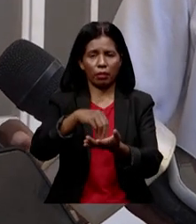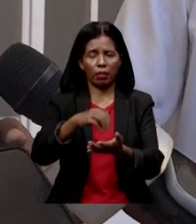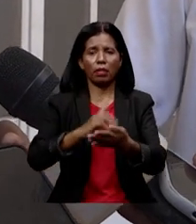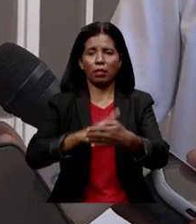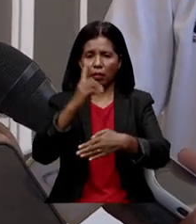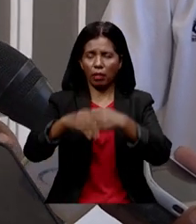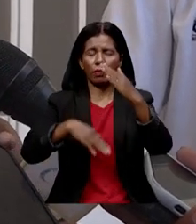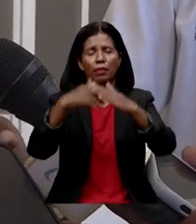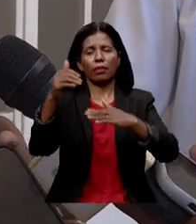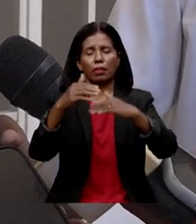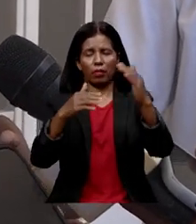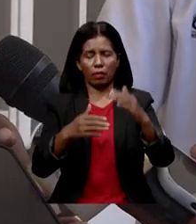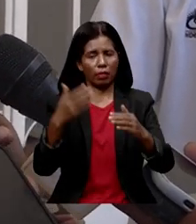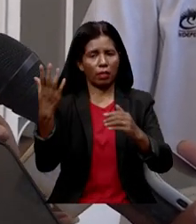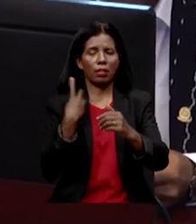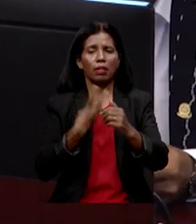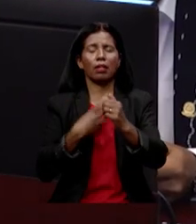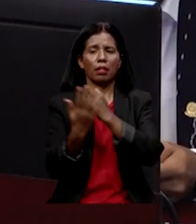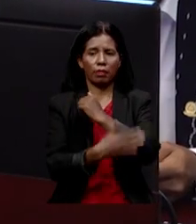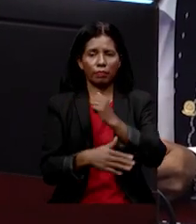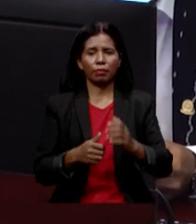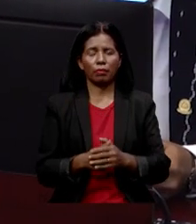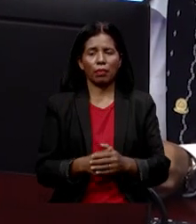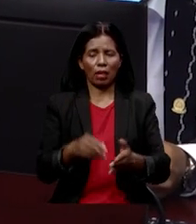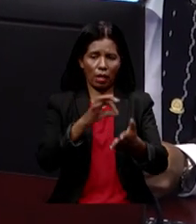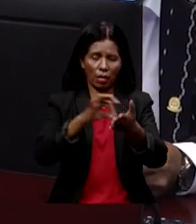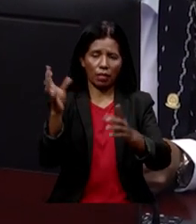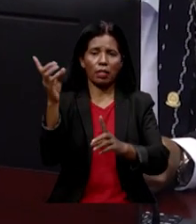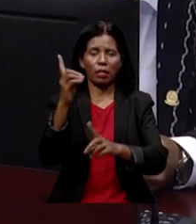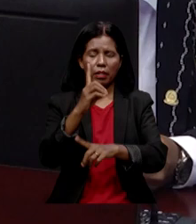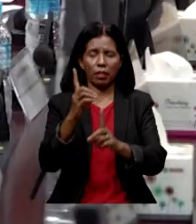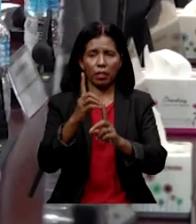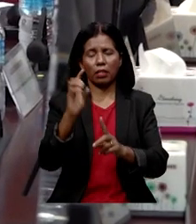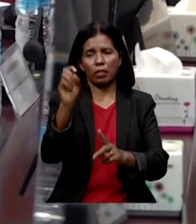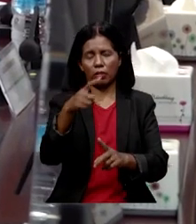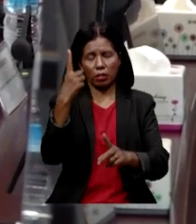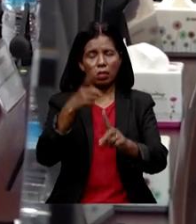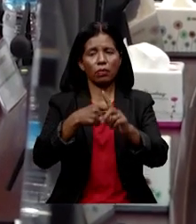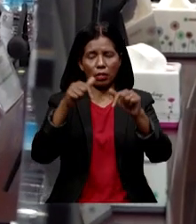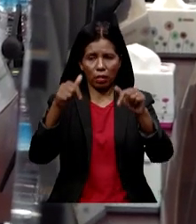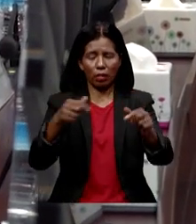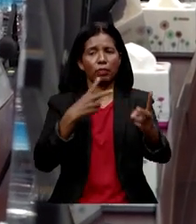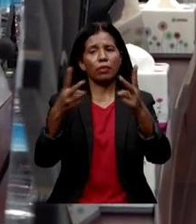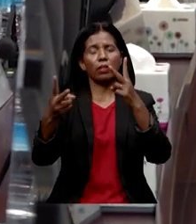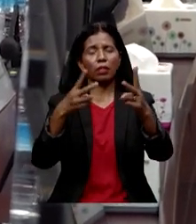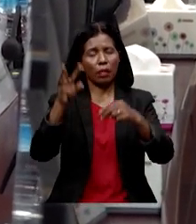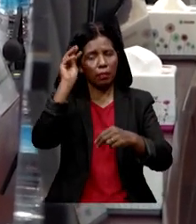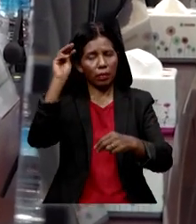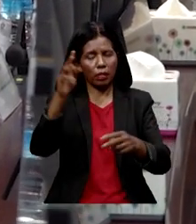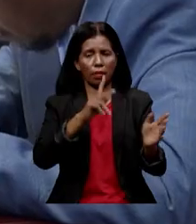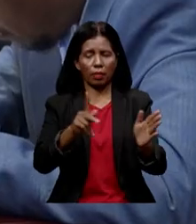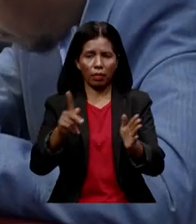desenvolvimento de infraestruturas estratégicas nem a Acordo nesse assina e a Loron Sanur recebida Fulané durante a visita oficial Ministro do